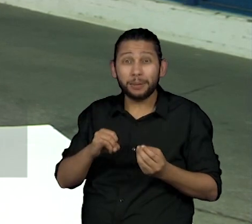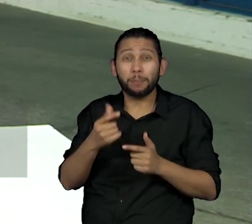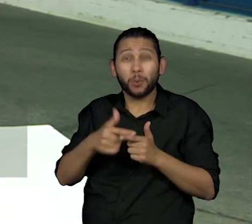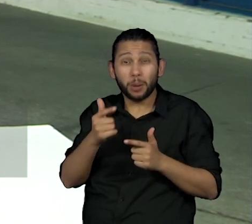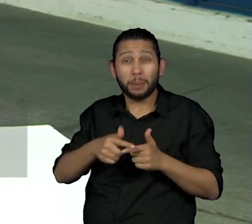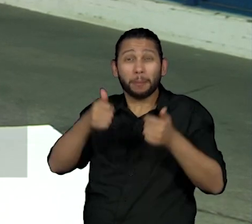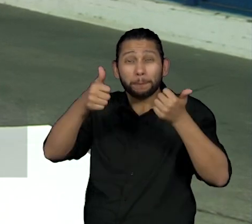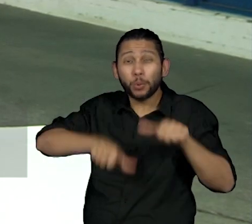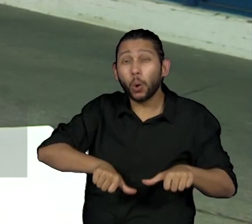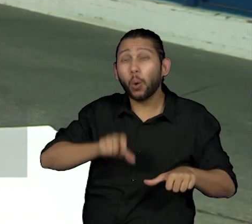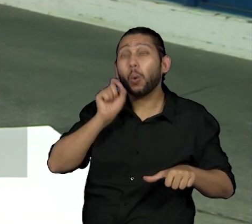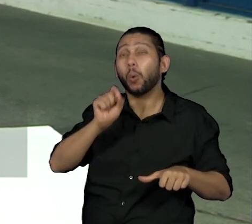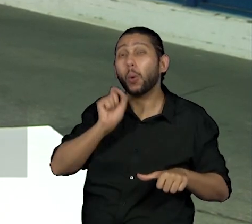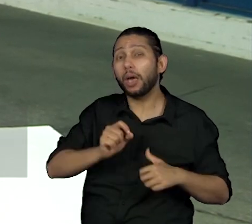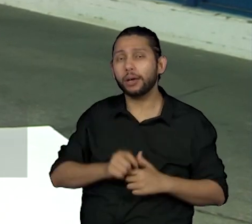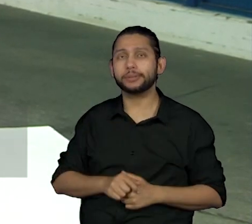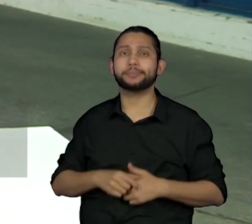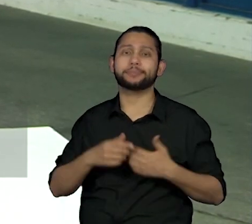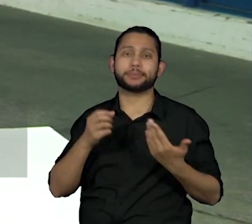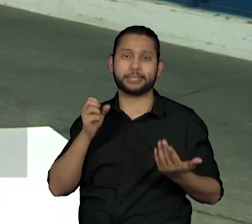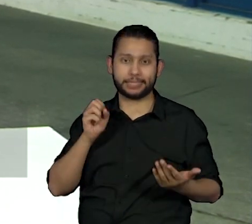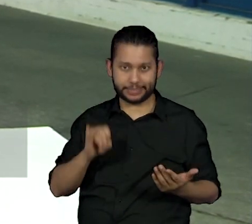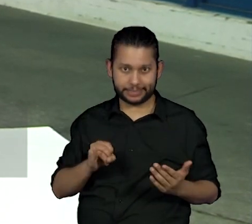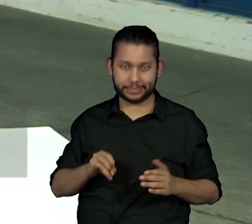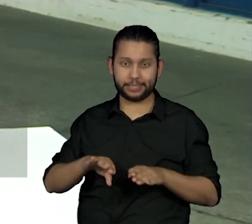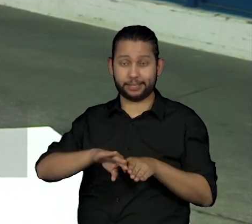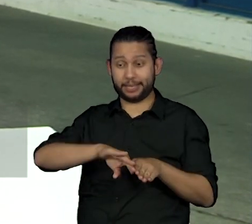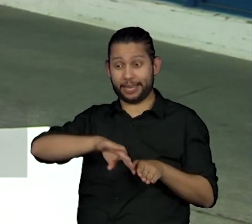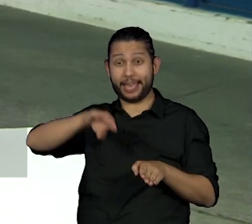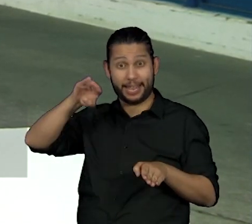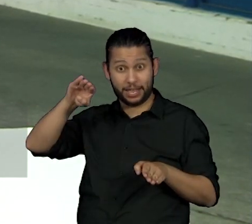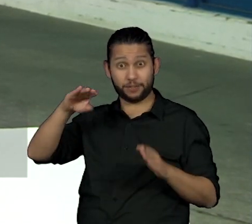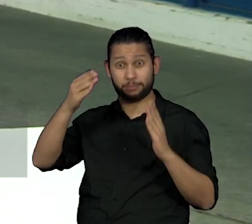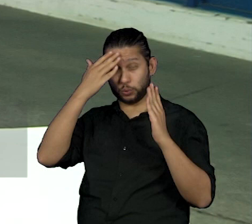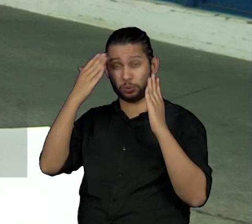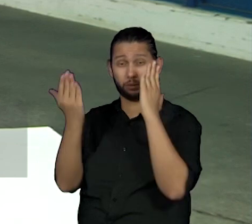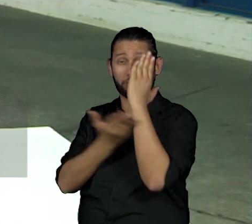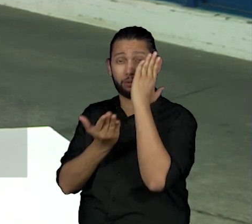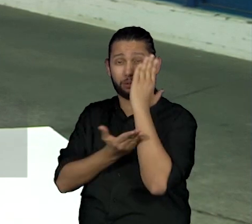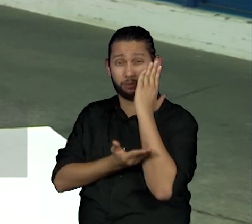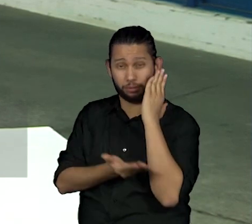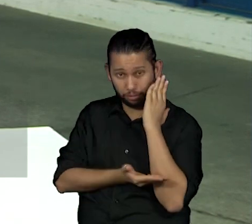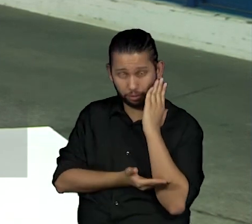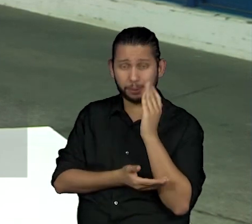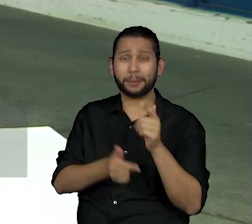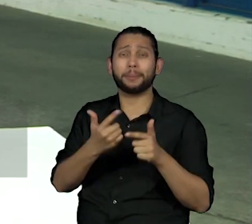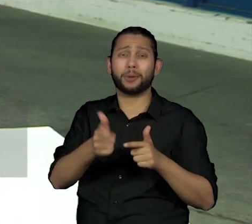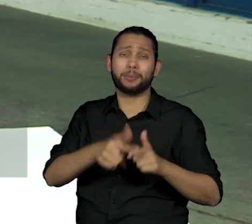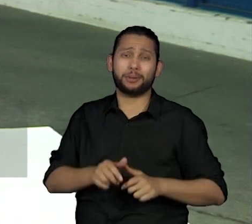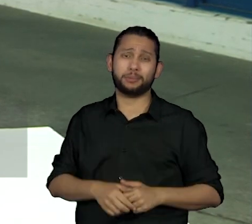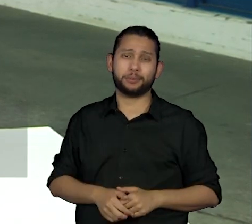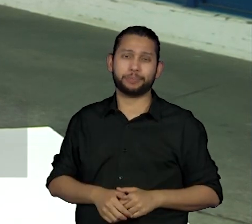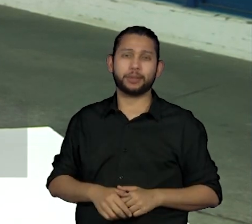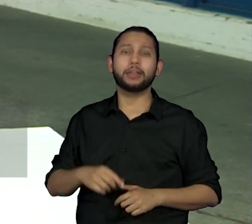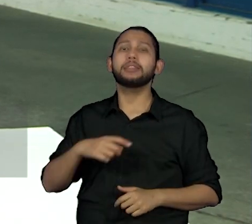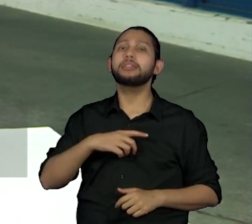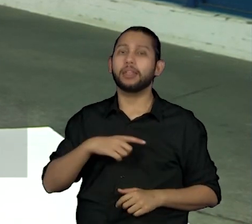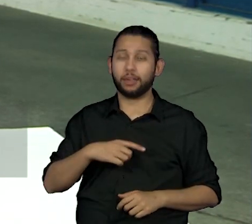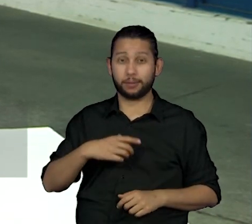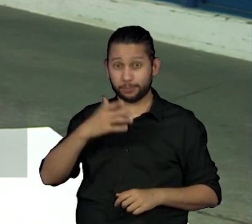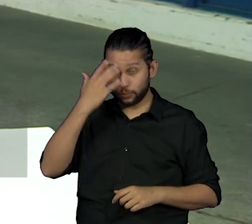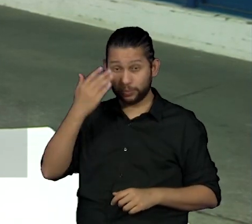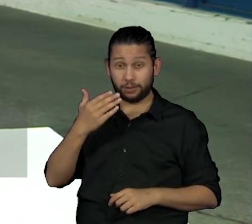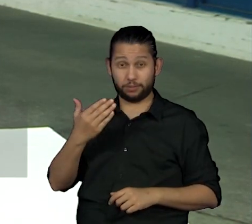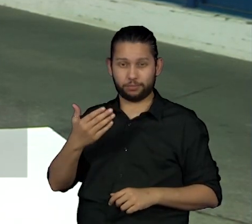esses movimentos de massa? Cortes no relevo sem autorização da prefeitura, né? A Defesa Civil interditou a área, as